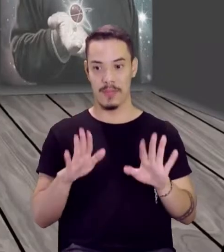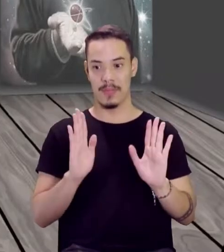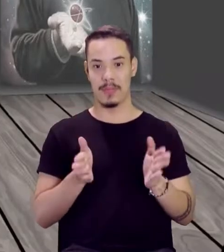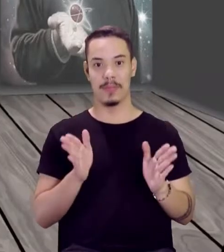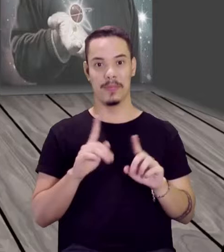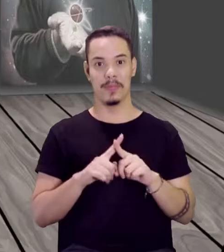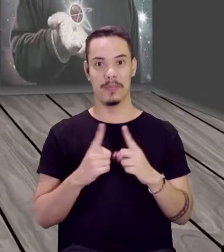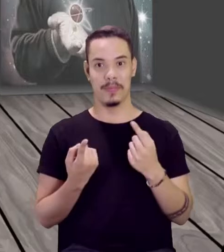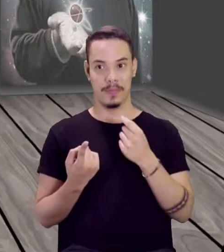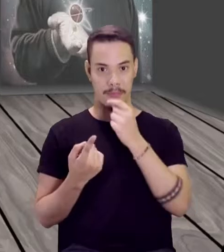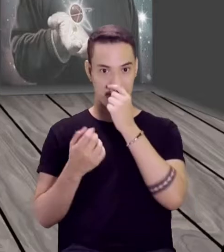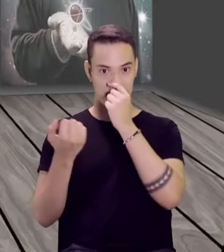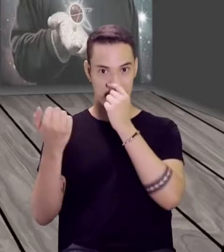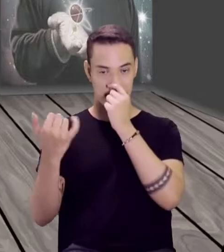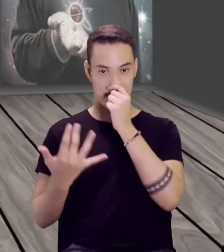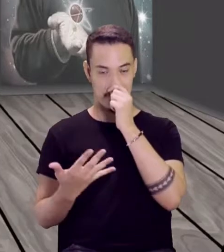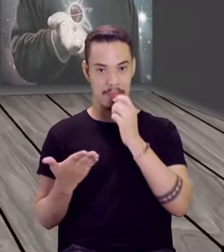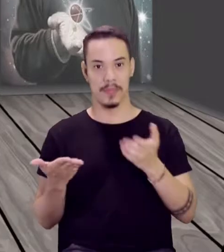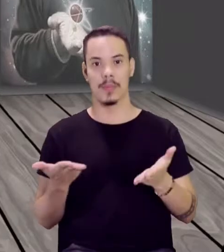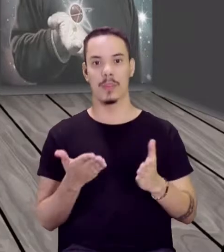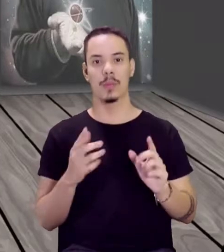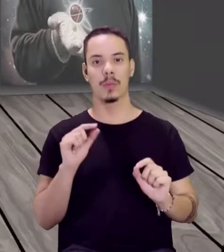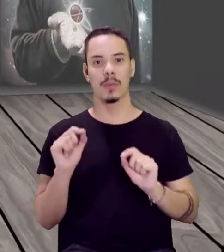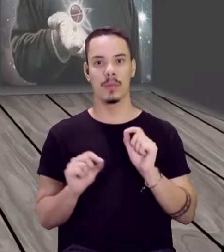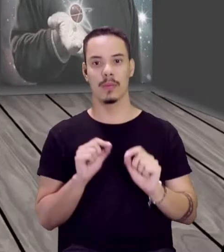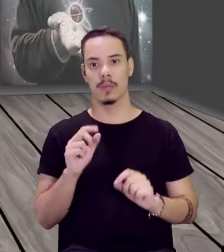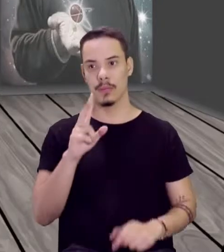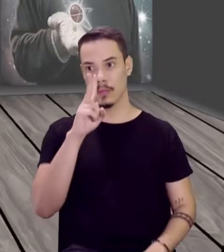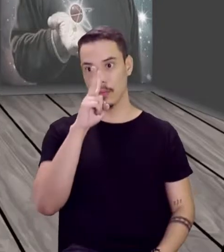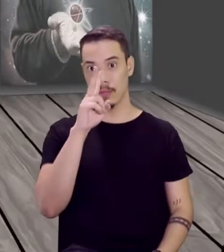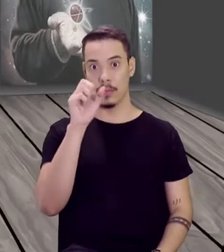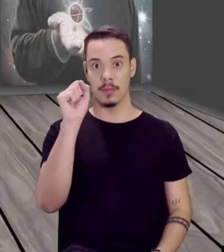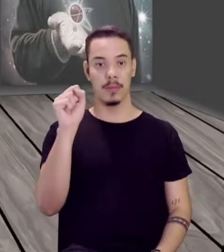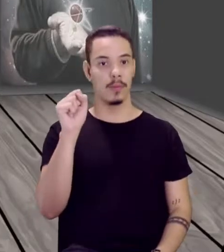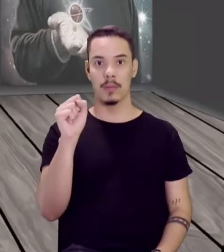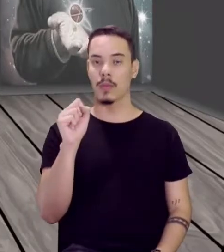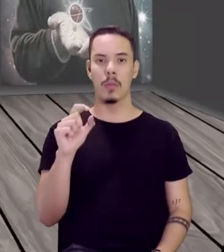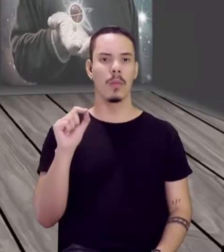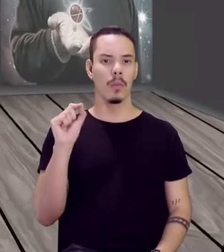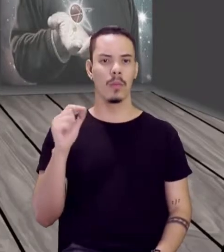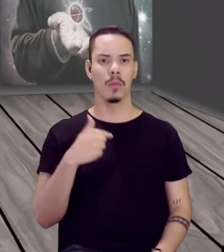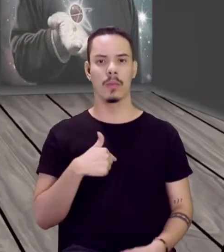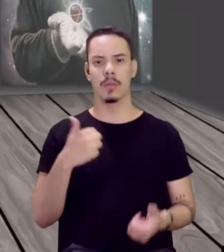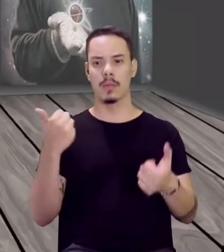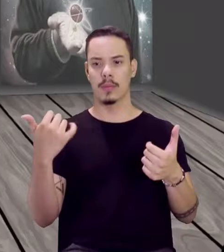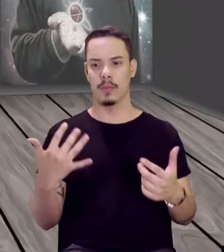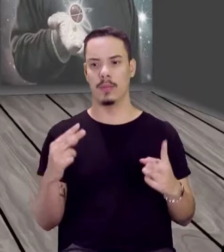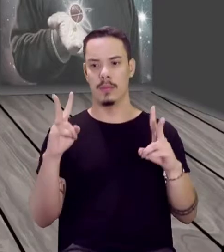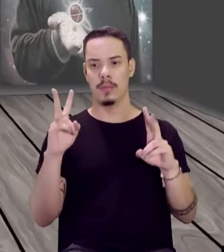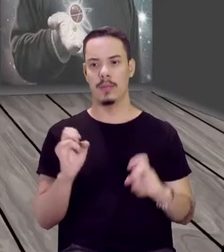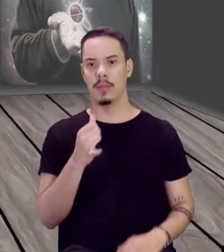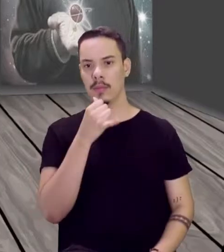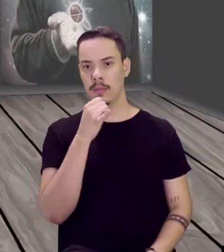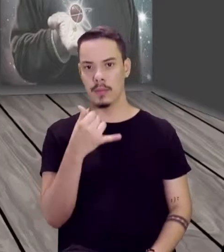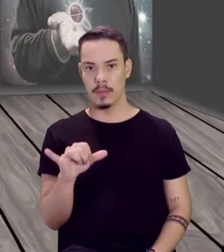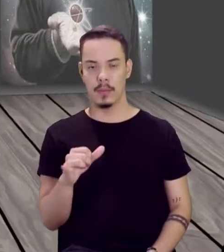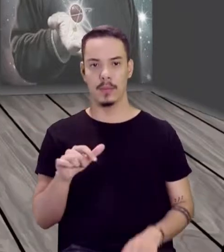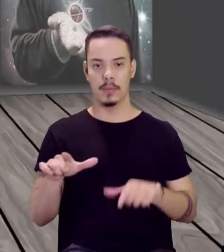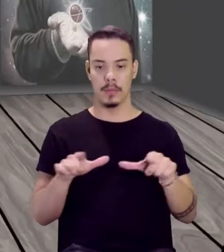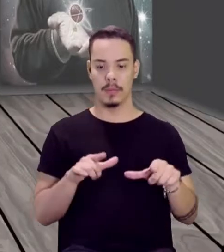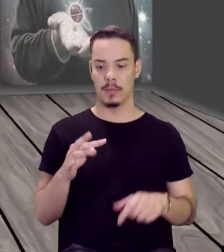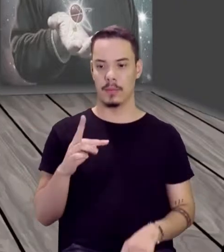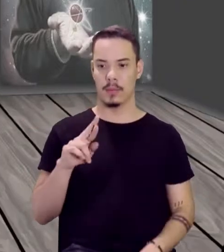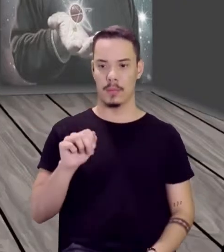mas vamos falar hoje sobre uma força. Nós falamos tanto de energia, trabalho, e